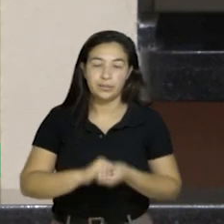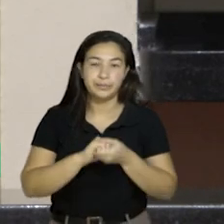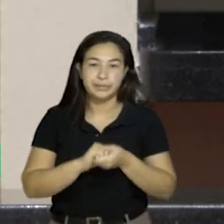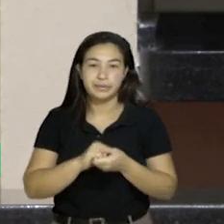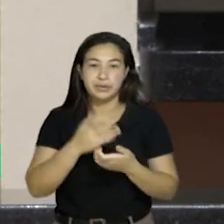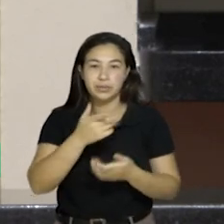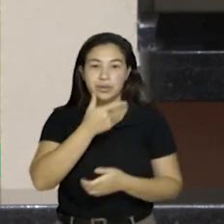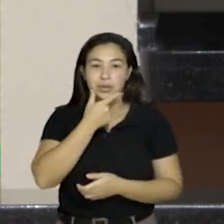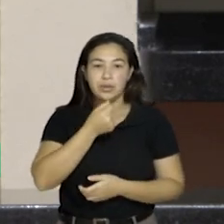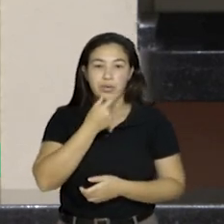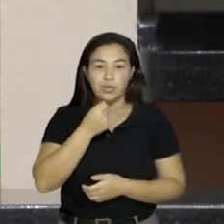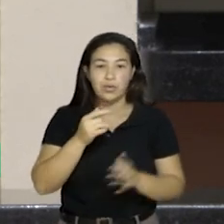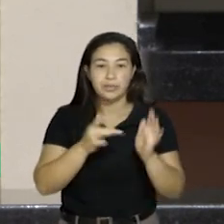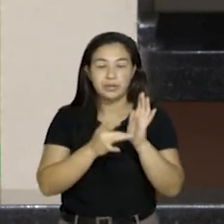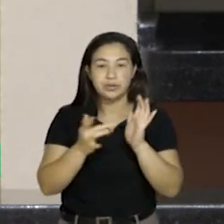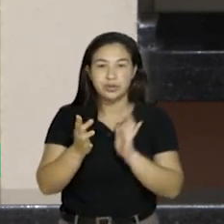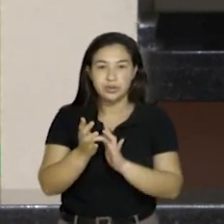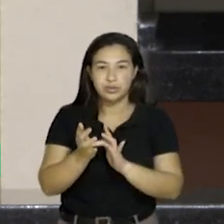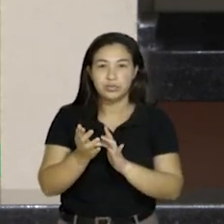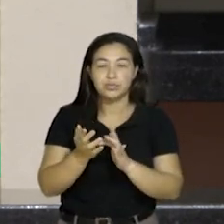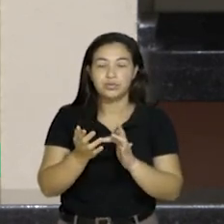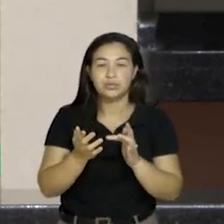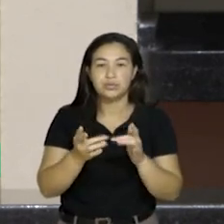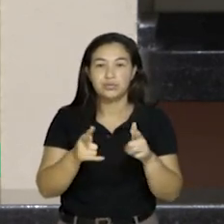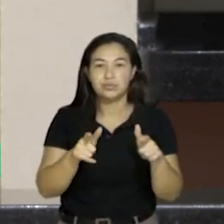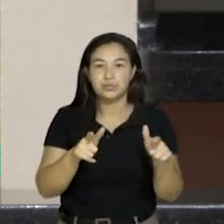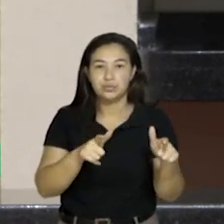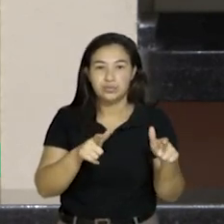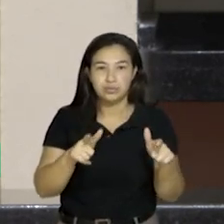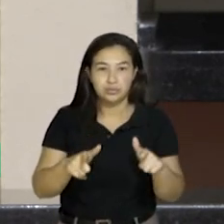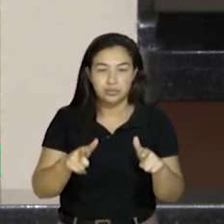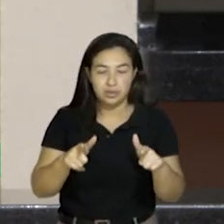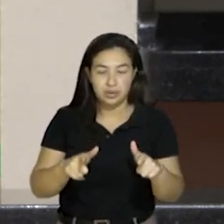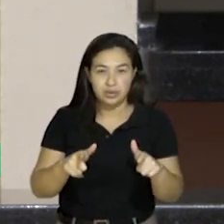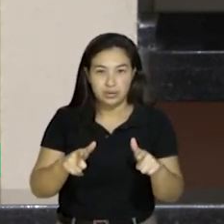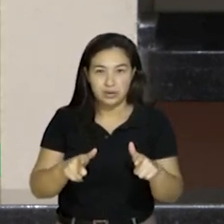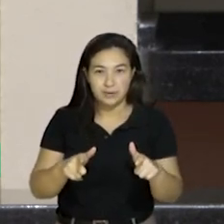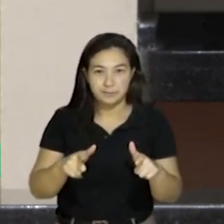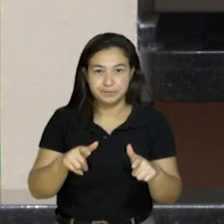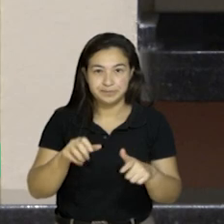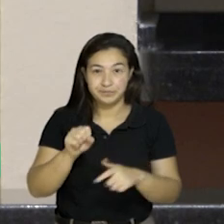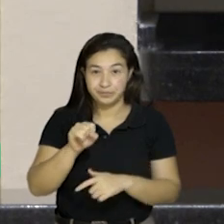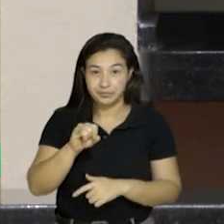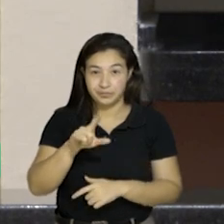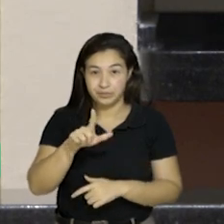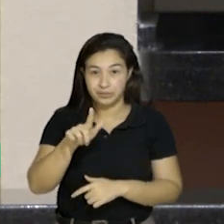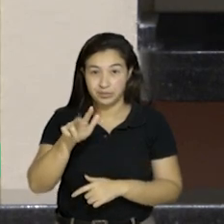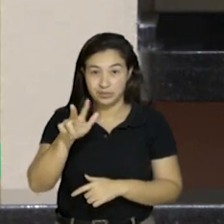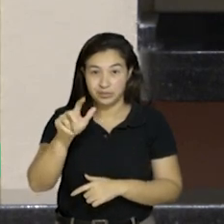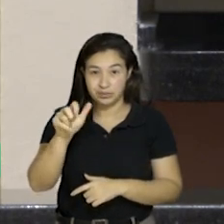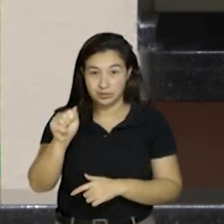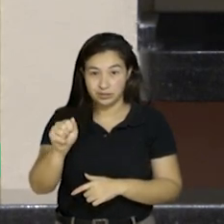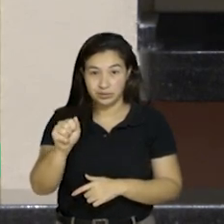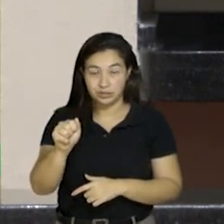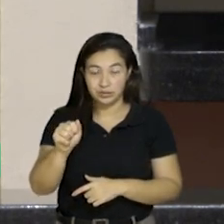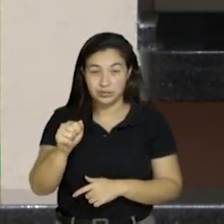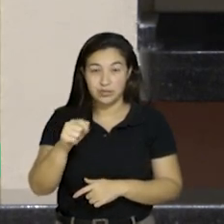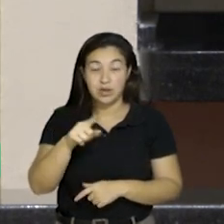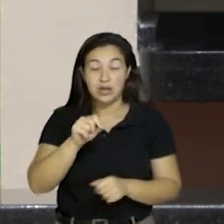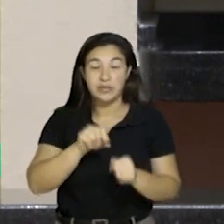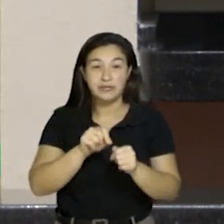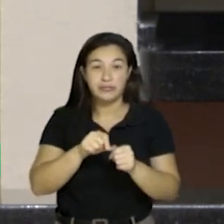Jesus Paz senhor Eduardo Dutra da Silva pela realização da procissão